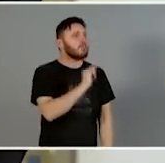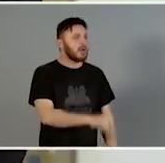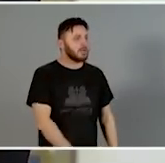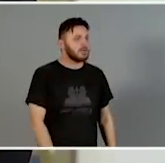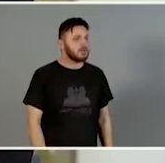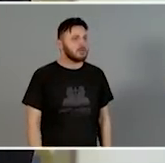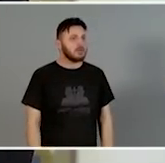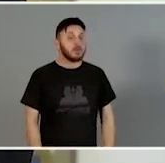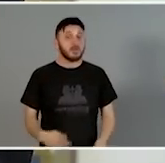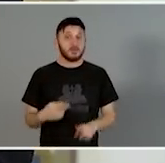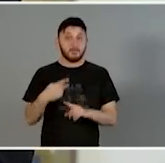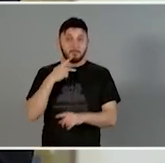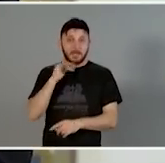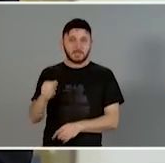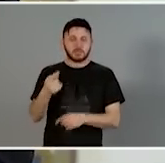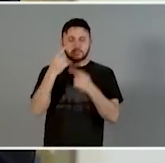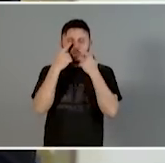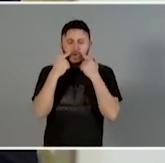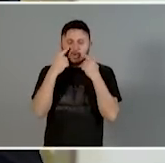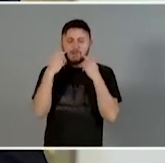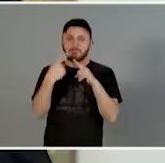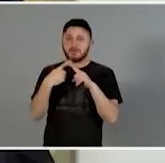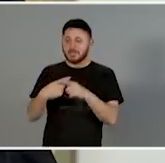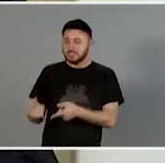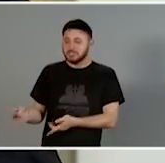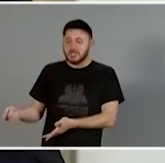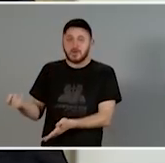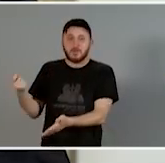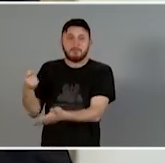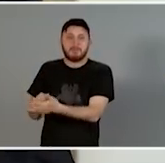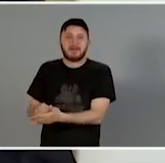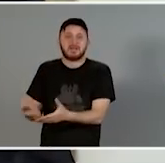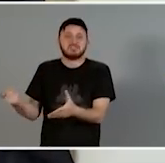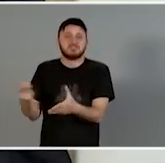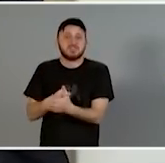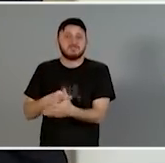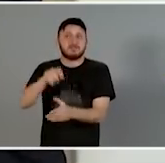para ele pagar as despesas do mês inteiro.